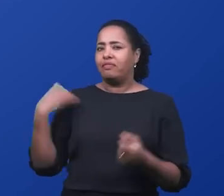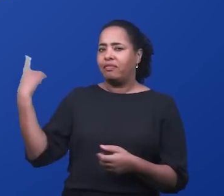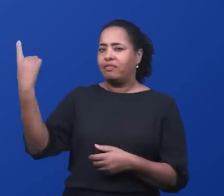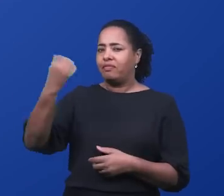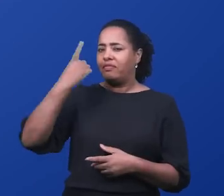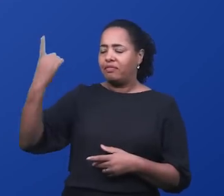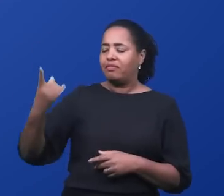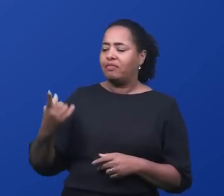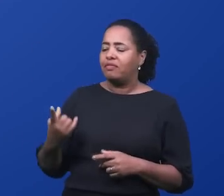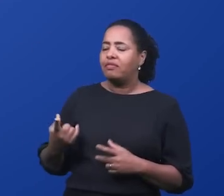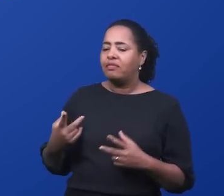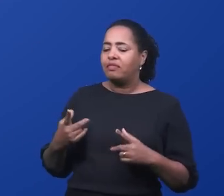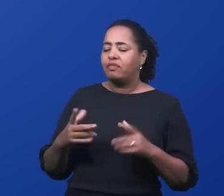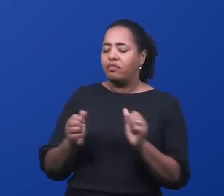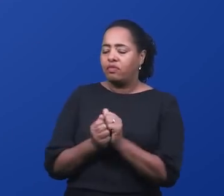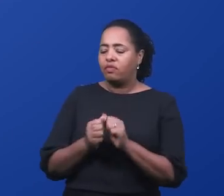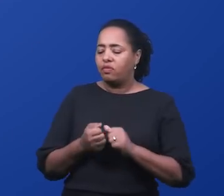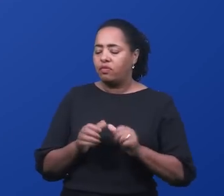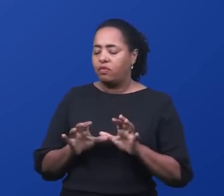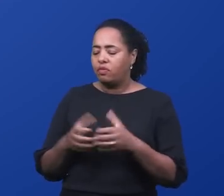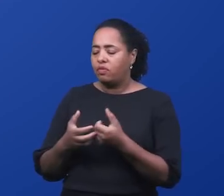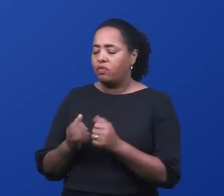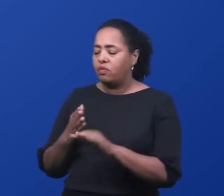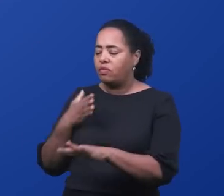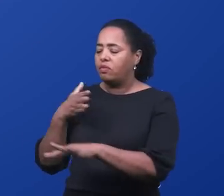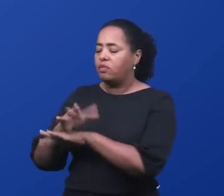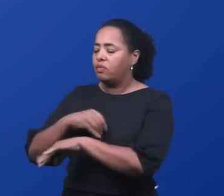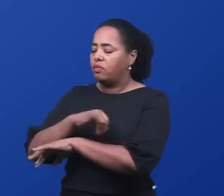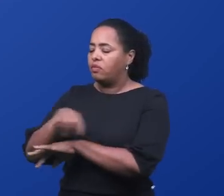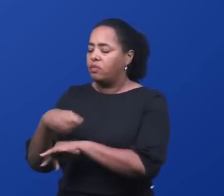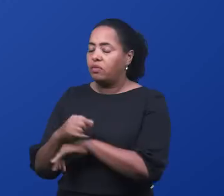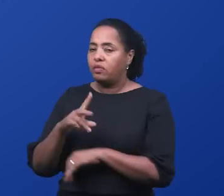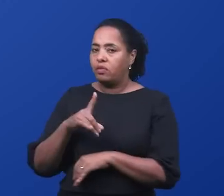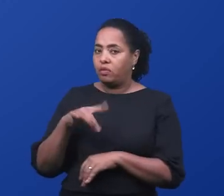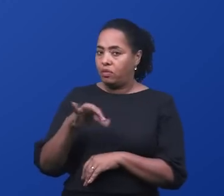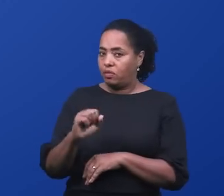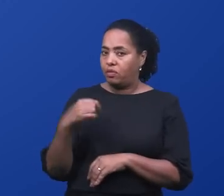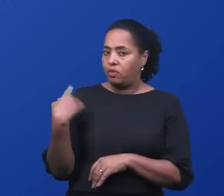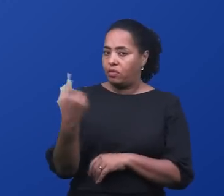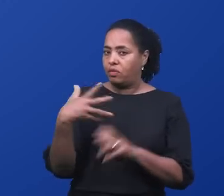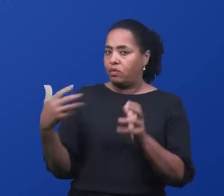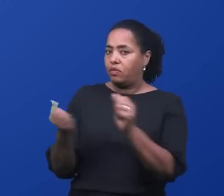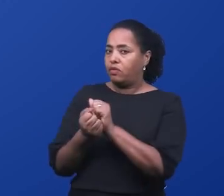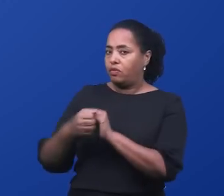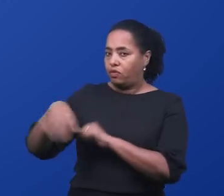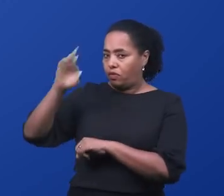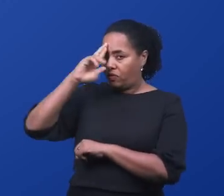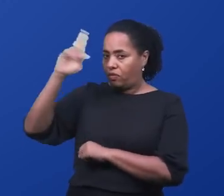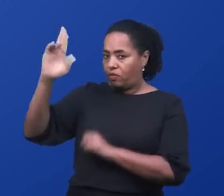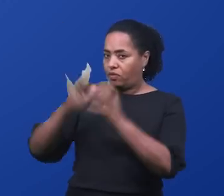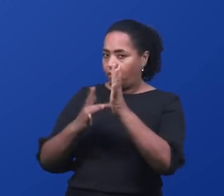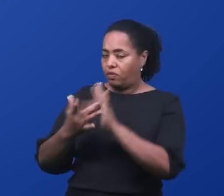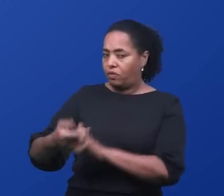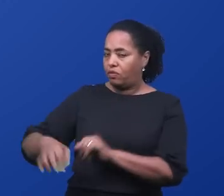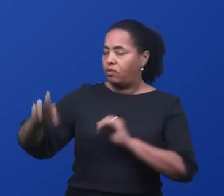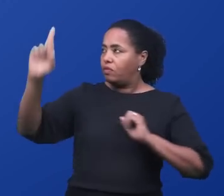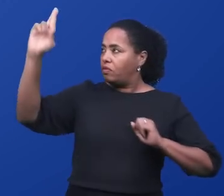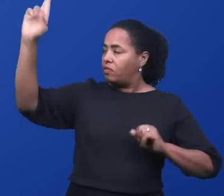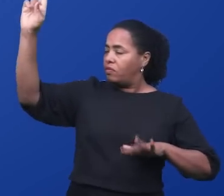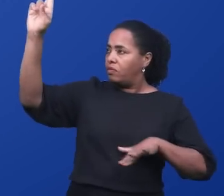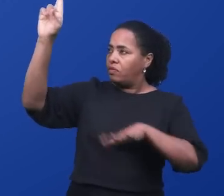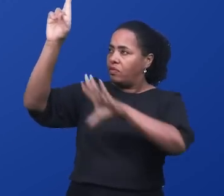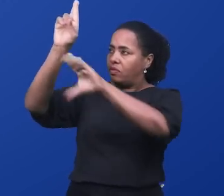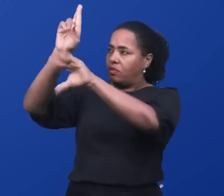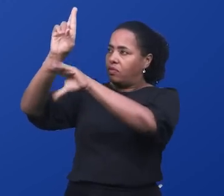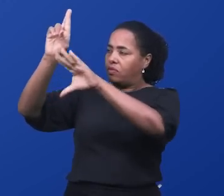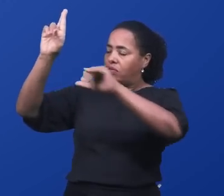aqueles homens conquistou, entrou em Jerusalém, um dia também nós, com o nosso Salvador, o Senhor Jesus, nós iremos, Jesus vai vir